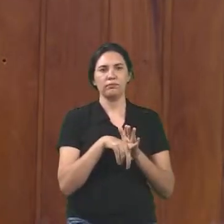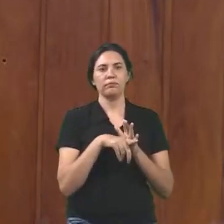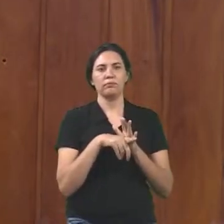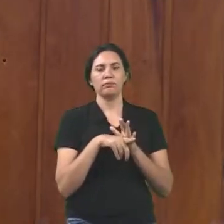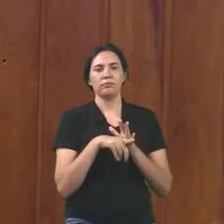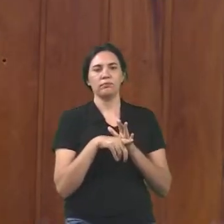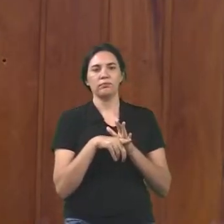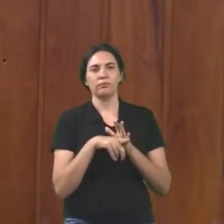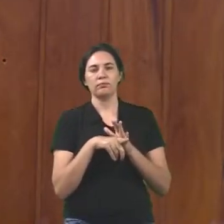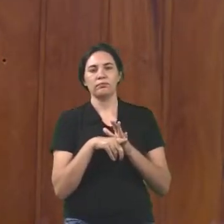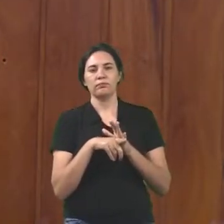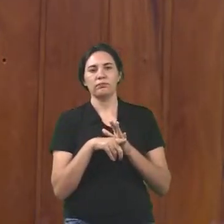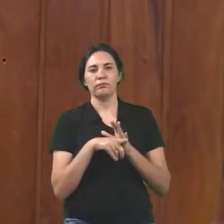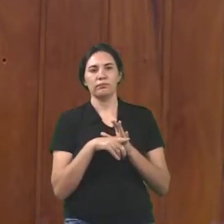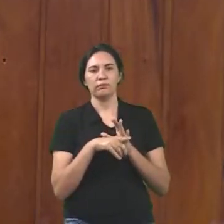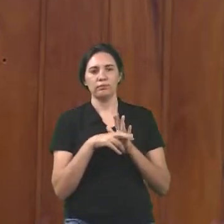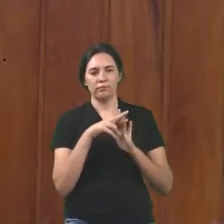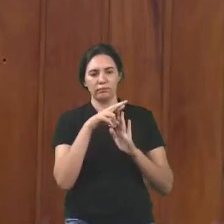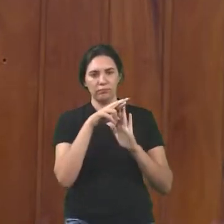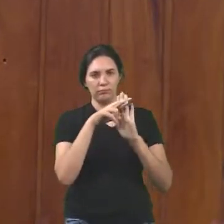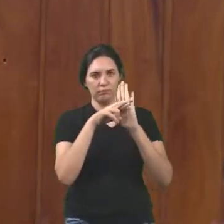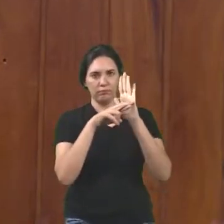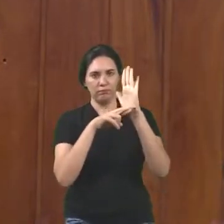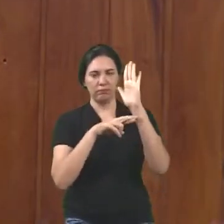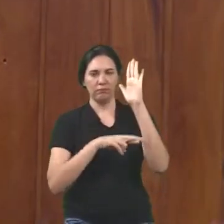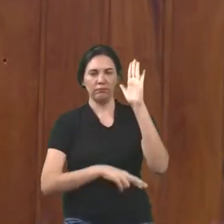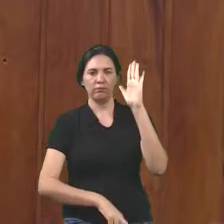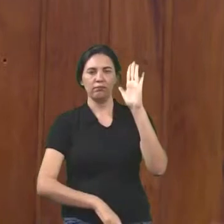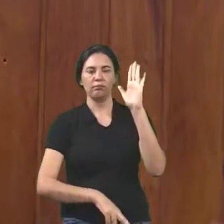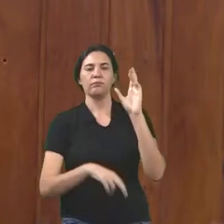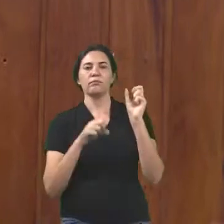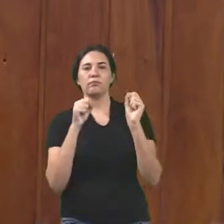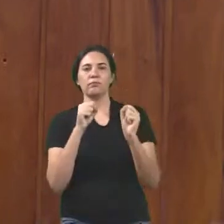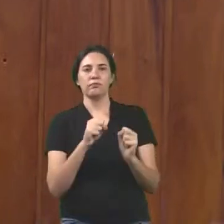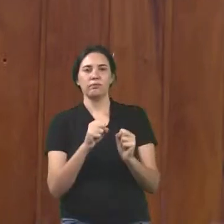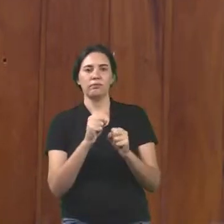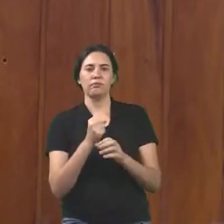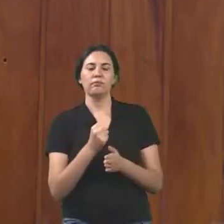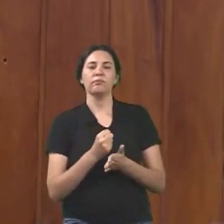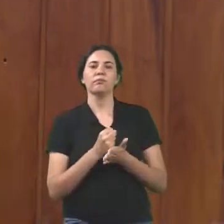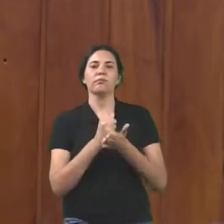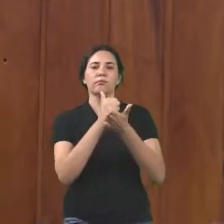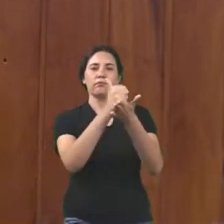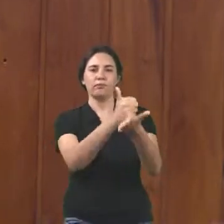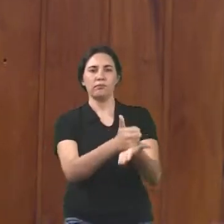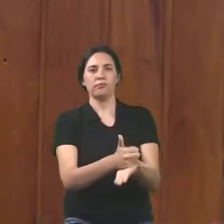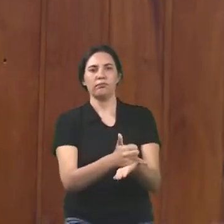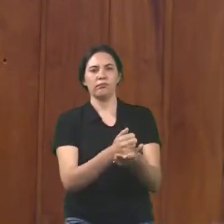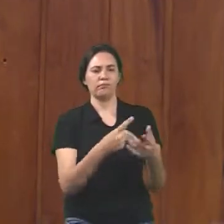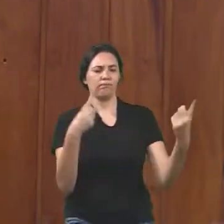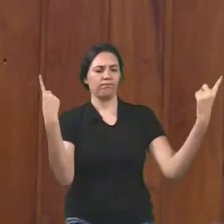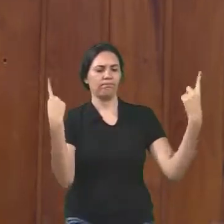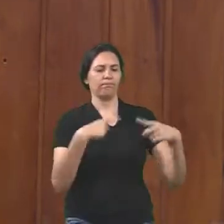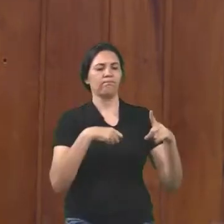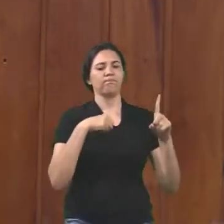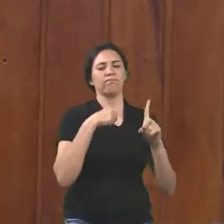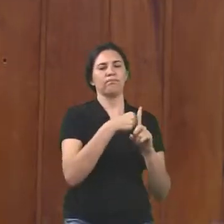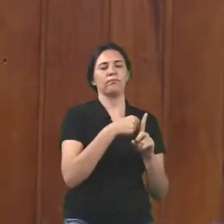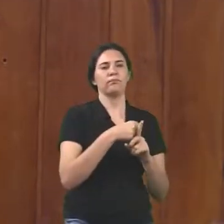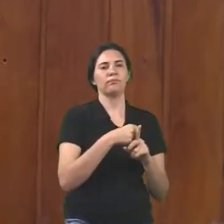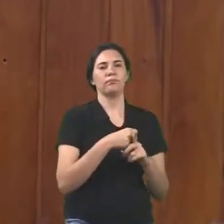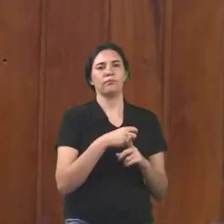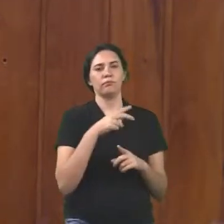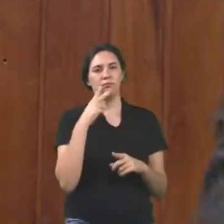vão constituir um relatório que pode subsidiar ações contra essas violências.